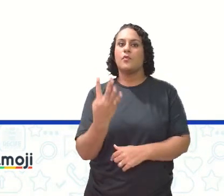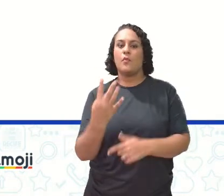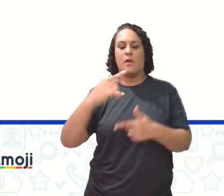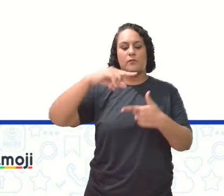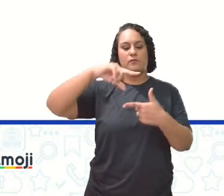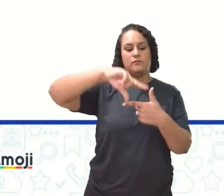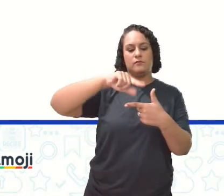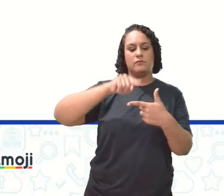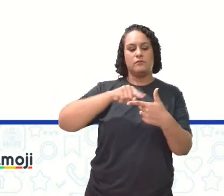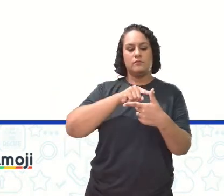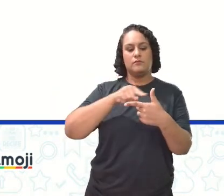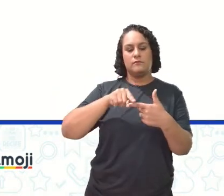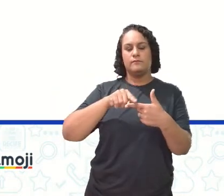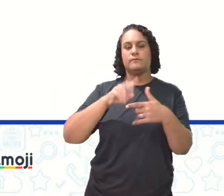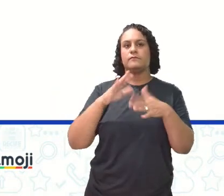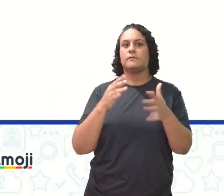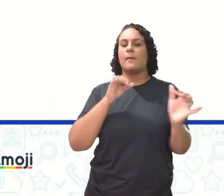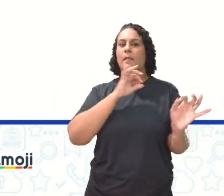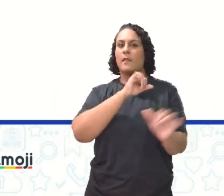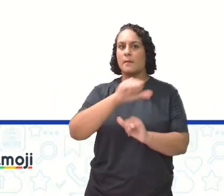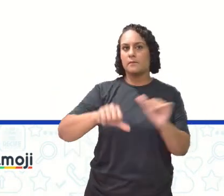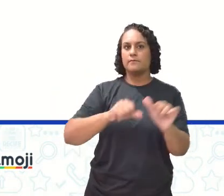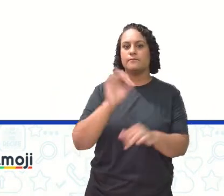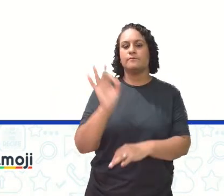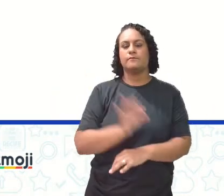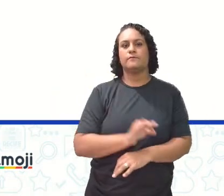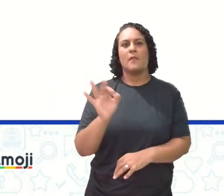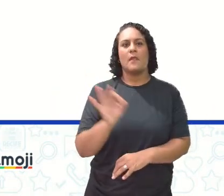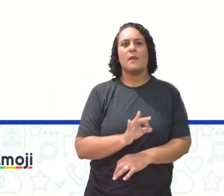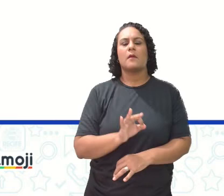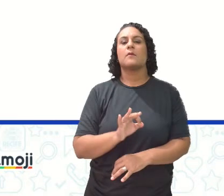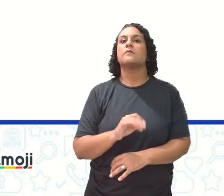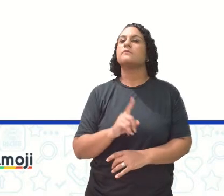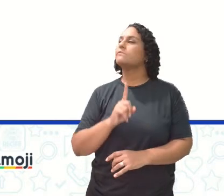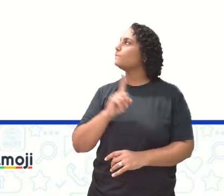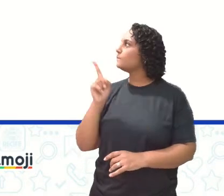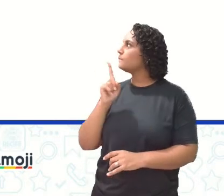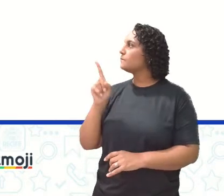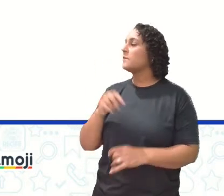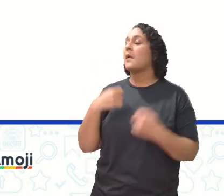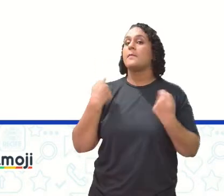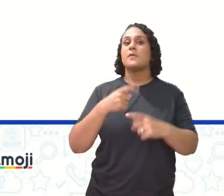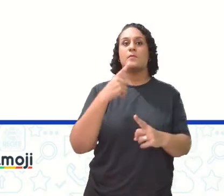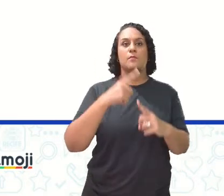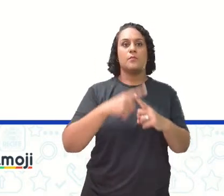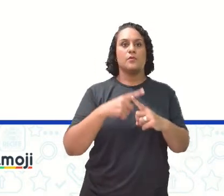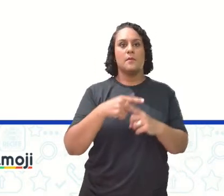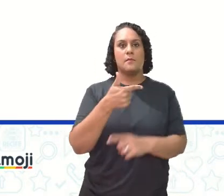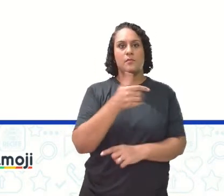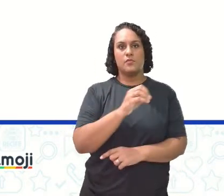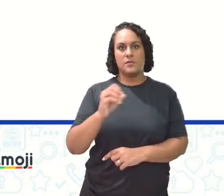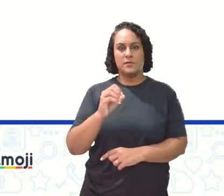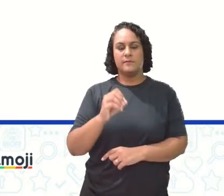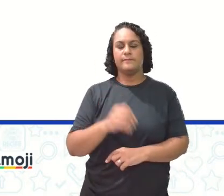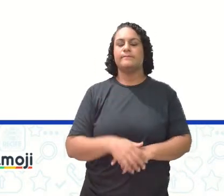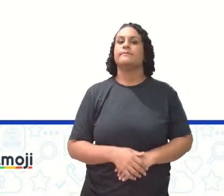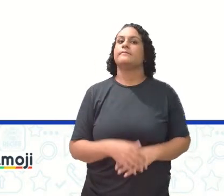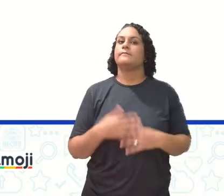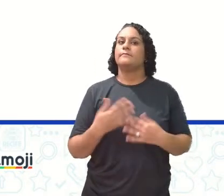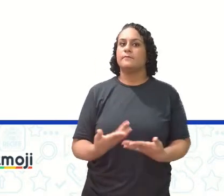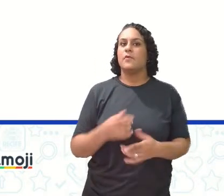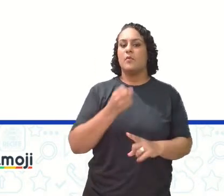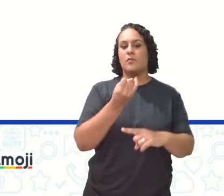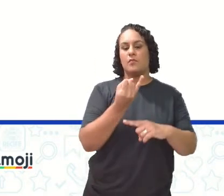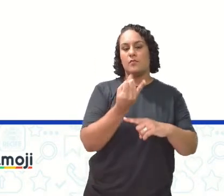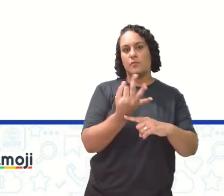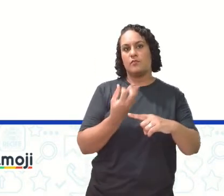para transformar isso aí em porcentagem, basta eu pegar essa fração aí e multiplicar por 100. Então, quando eu pego essa